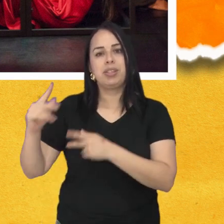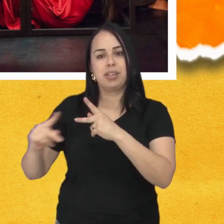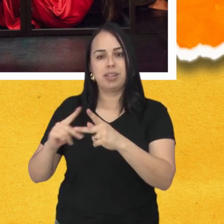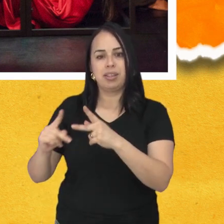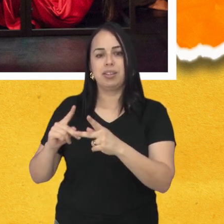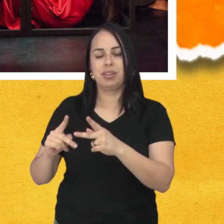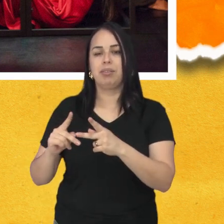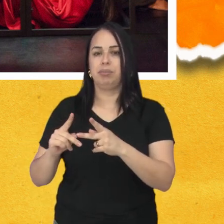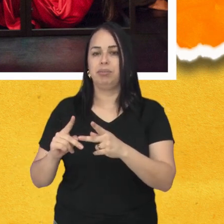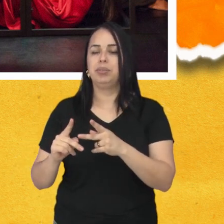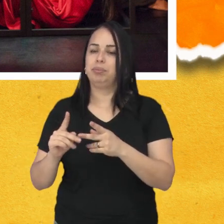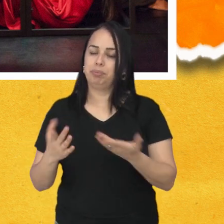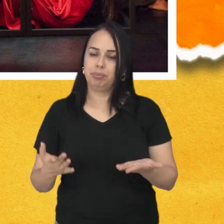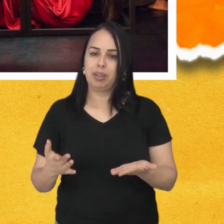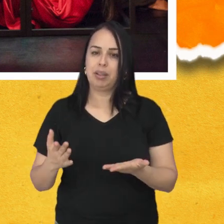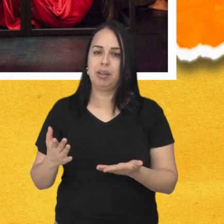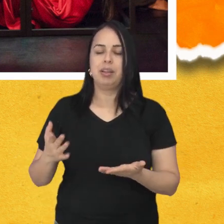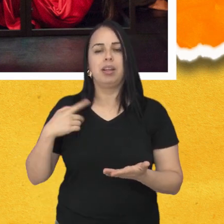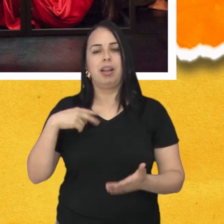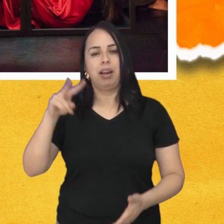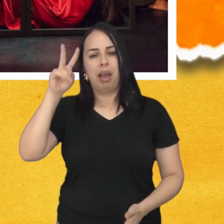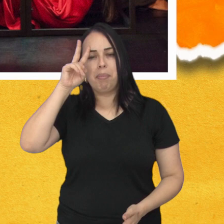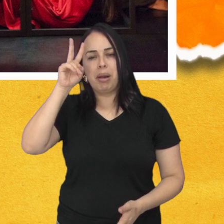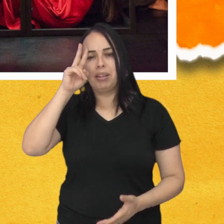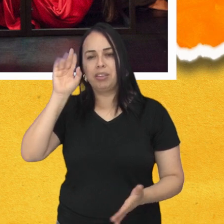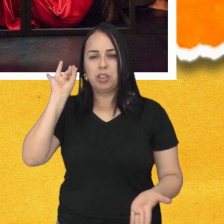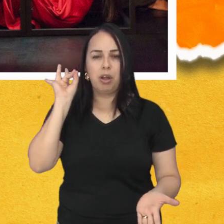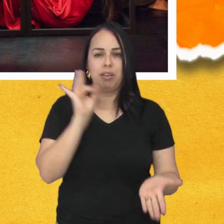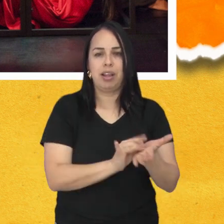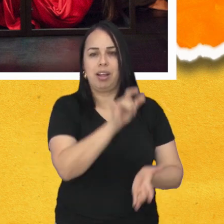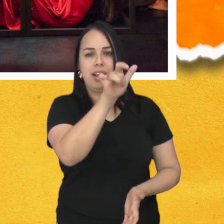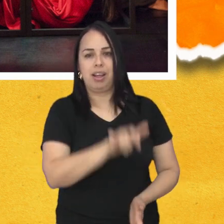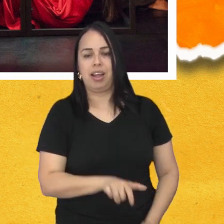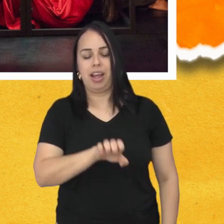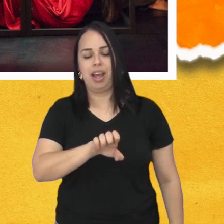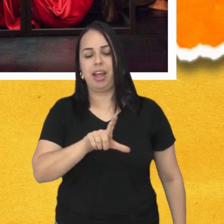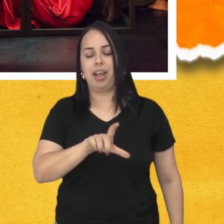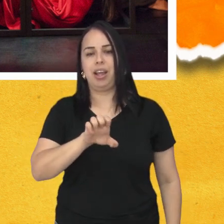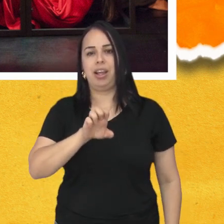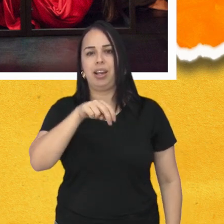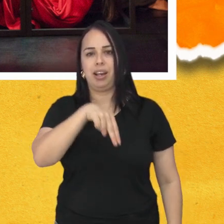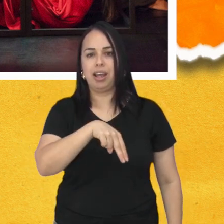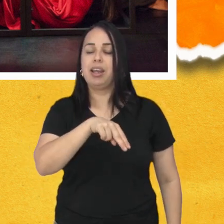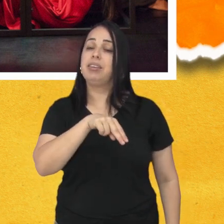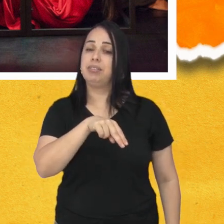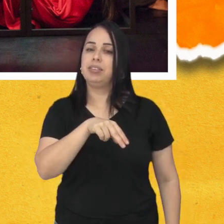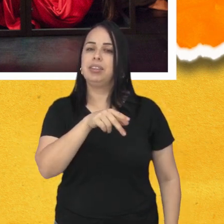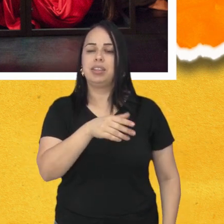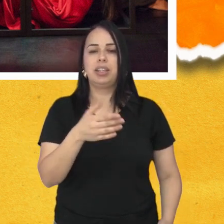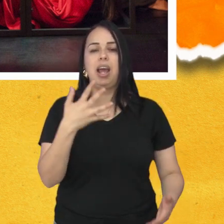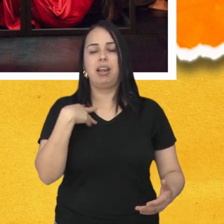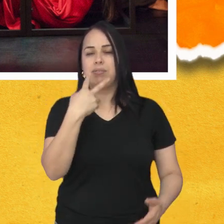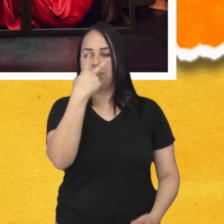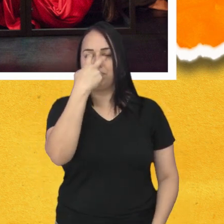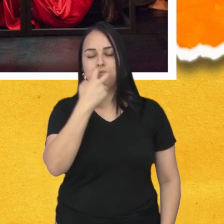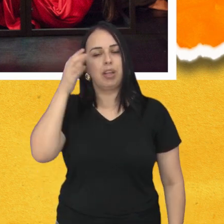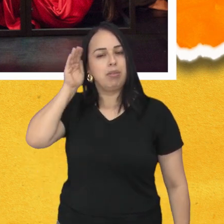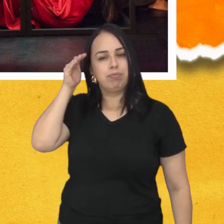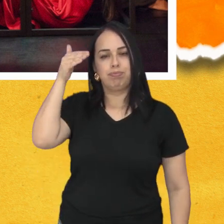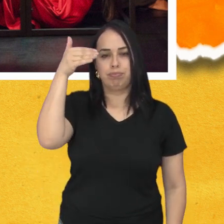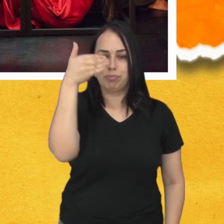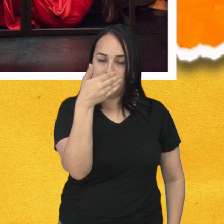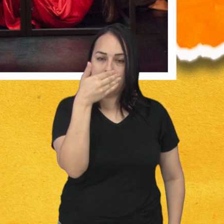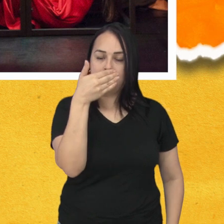a peça Depois do Silêncio, baseada em fatos reais da vida da menina Ellen Keller, que perde sua visão